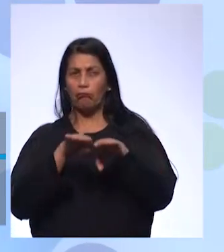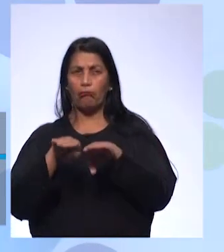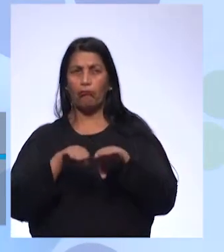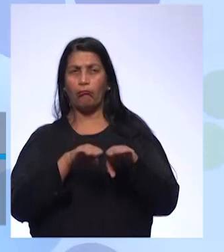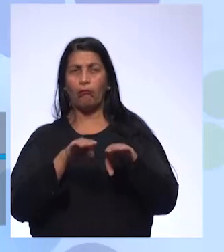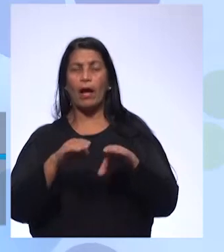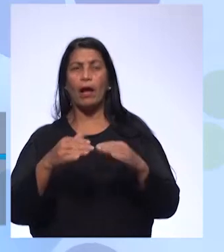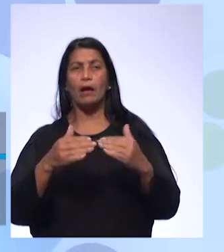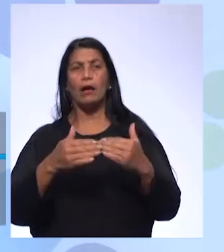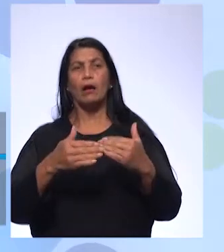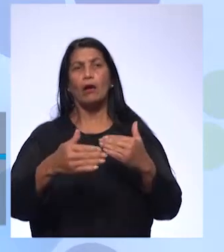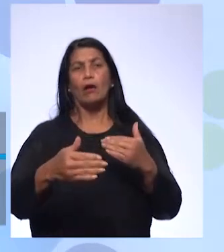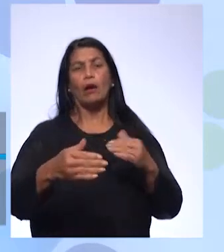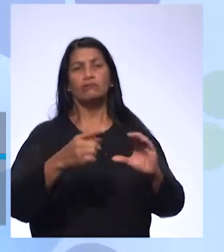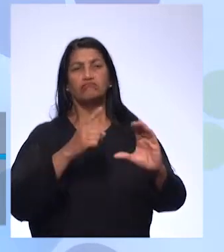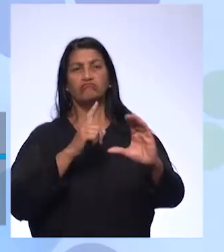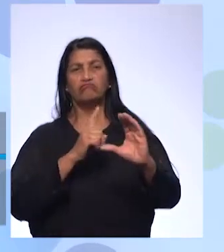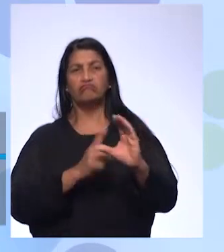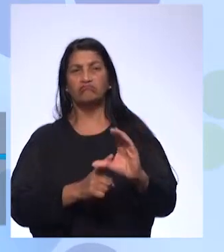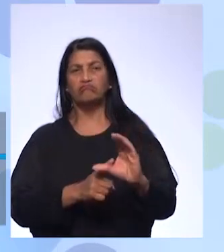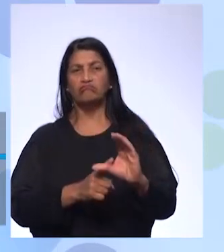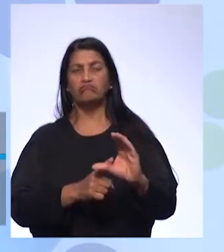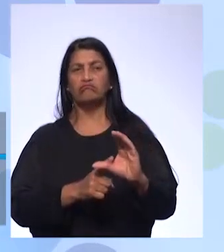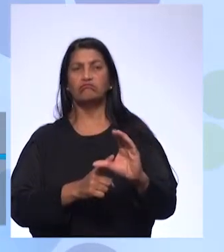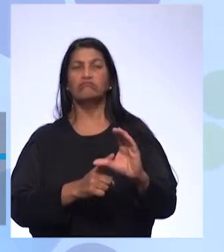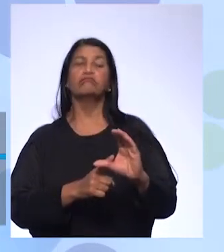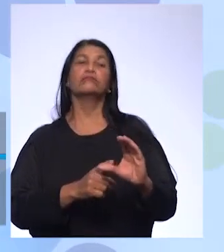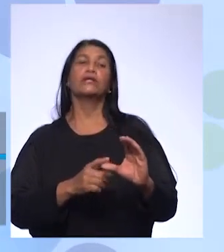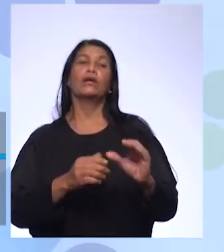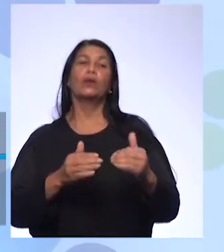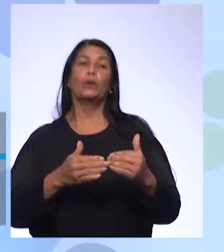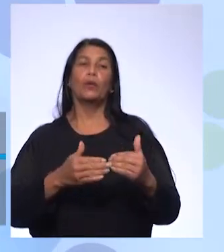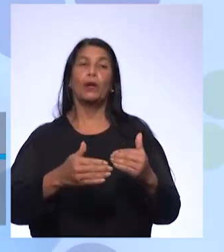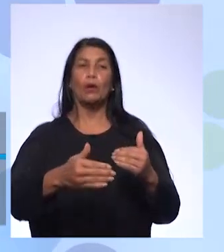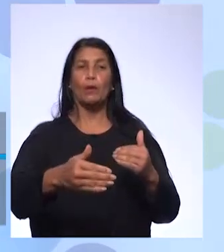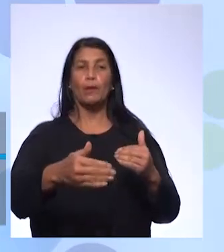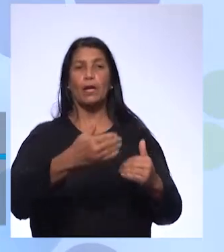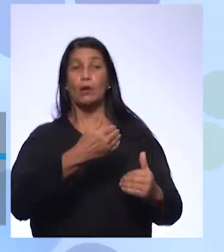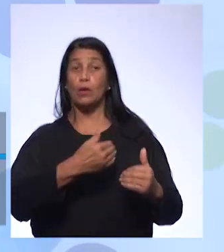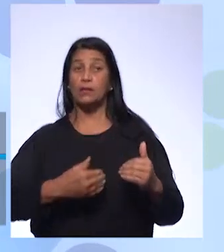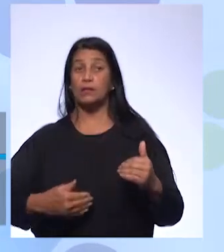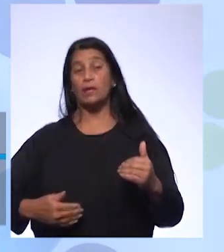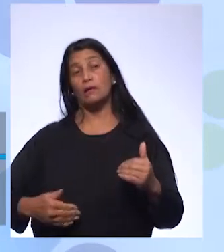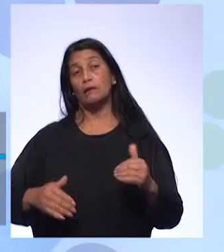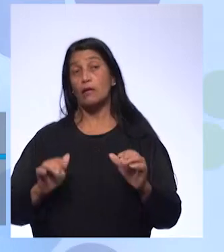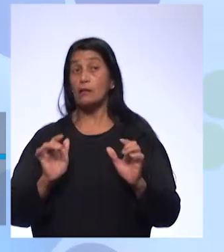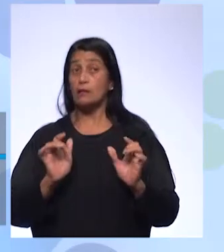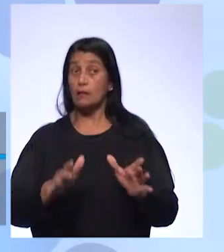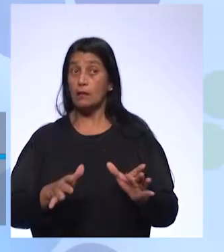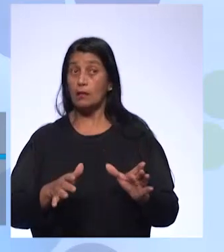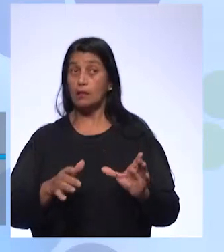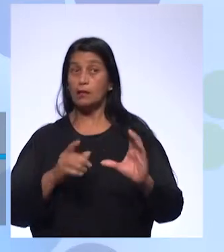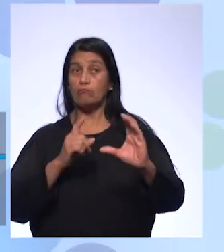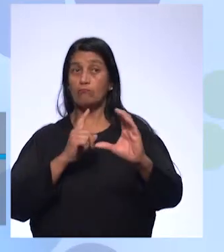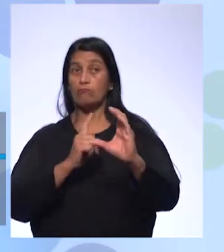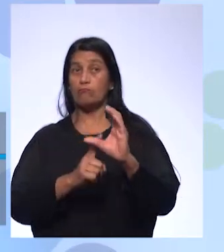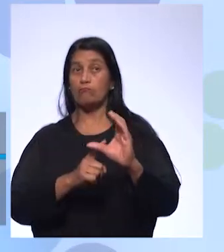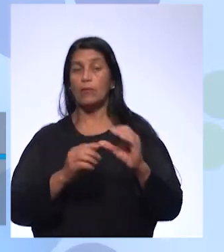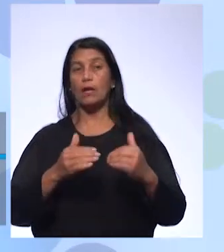entra o comunismo, né? Que, na verdade, o comunismo entrar significa o Estado sair de cena e a sociedade